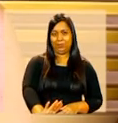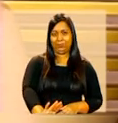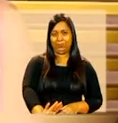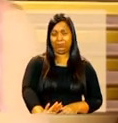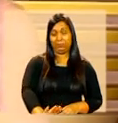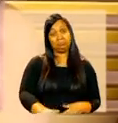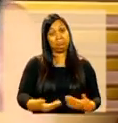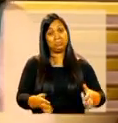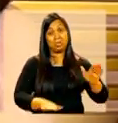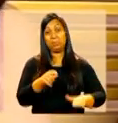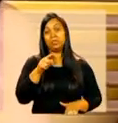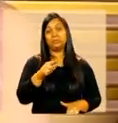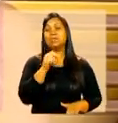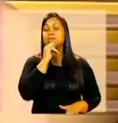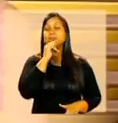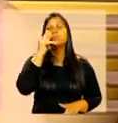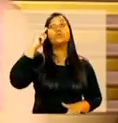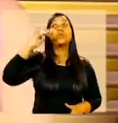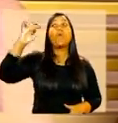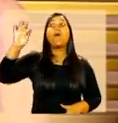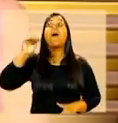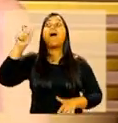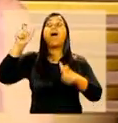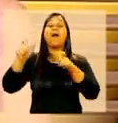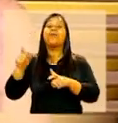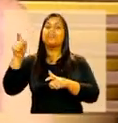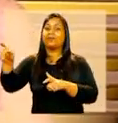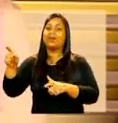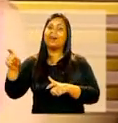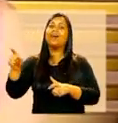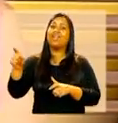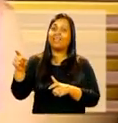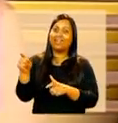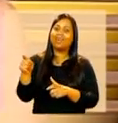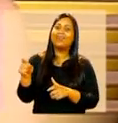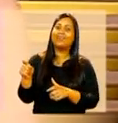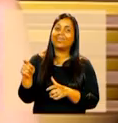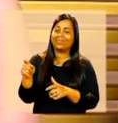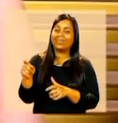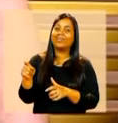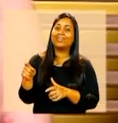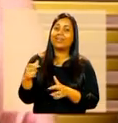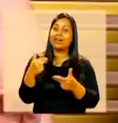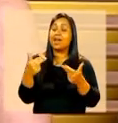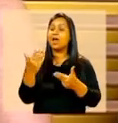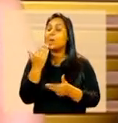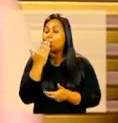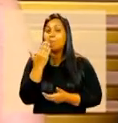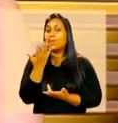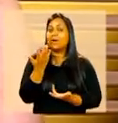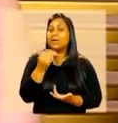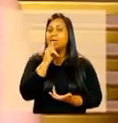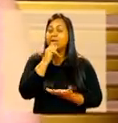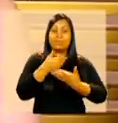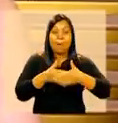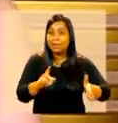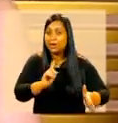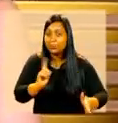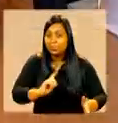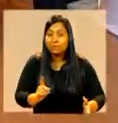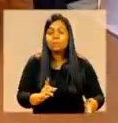Sim. De repente você sonha em ir para um lugar, mas você se depara com essa situação que se você não tiver aberto a isso,